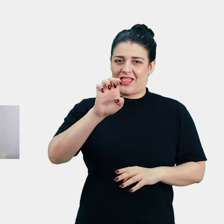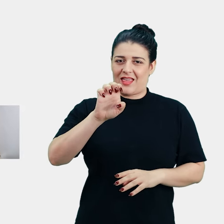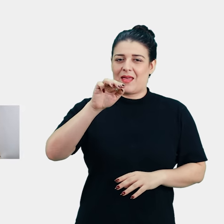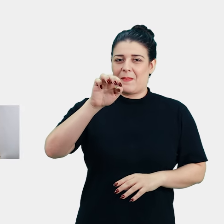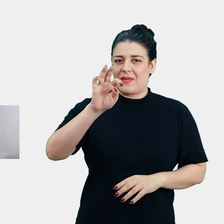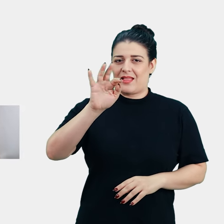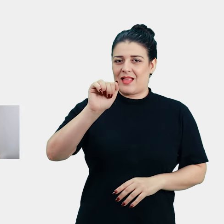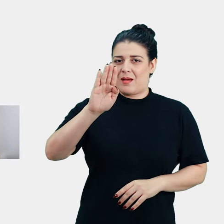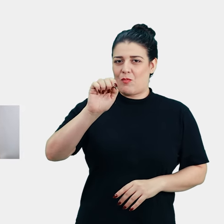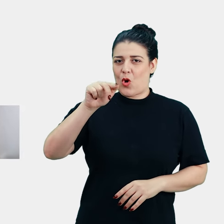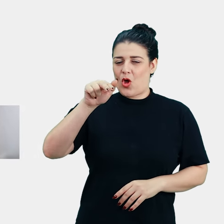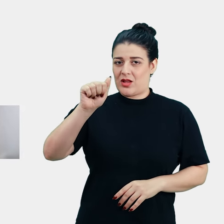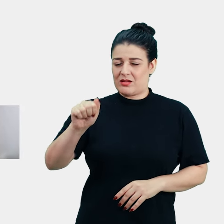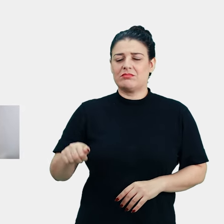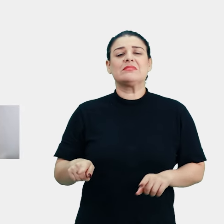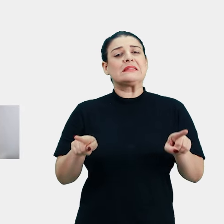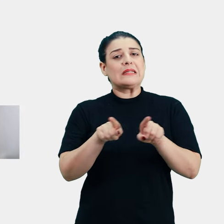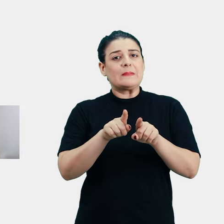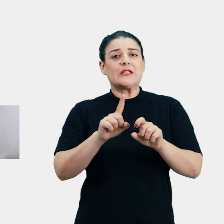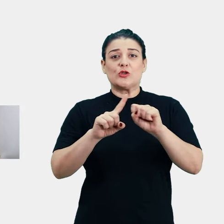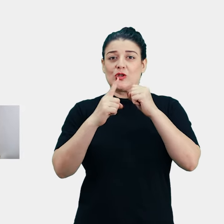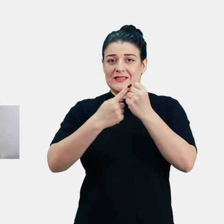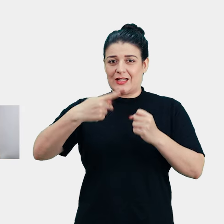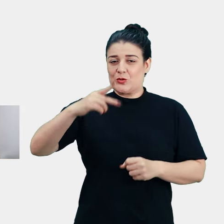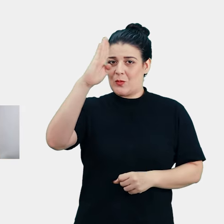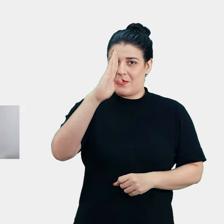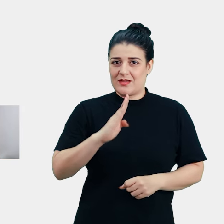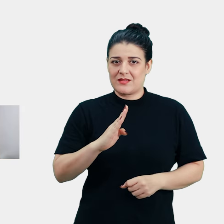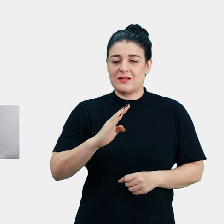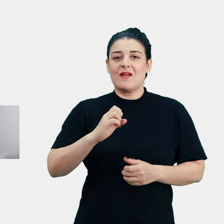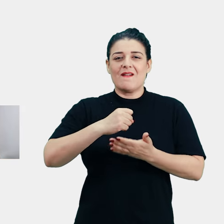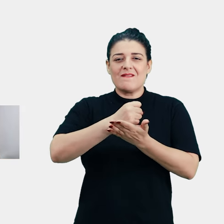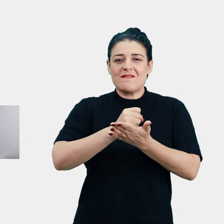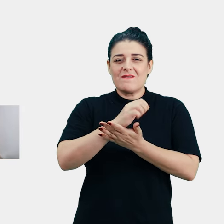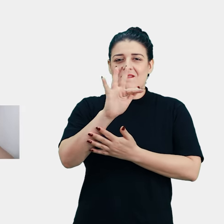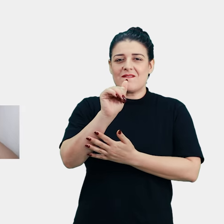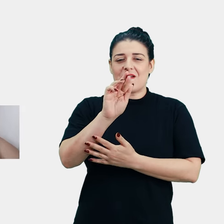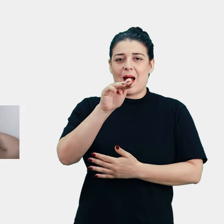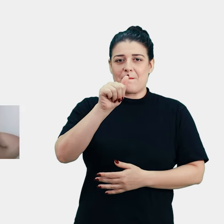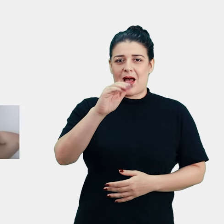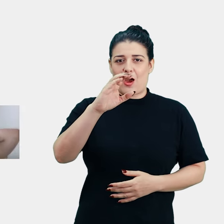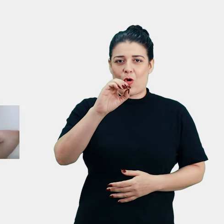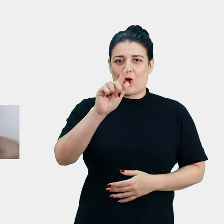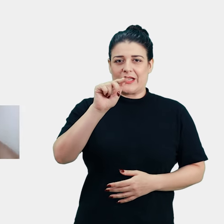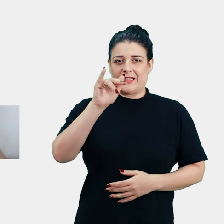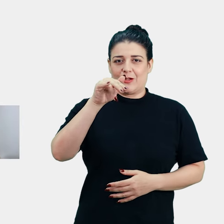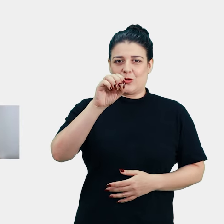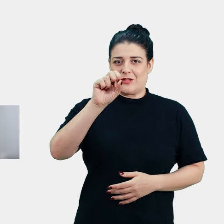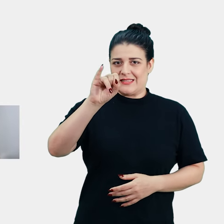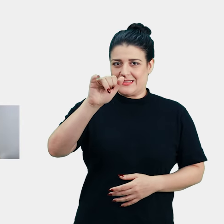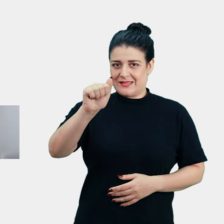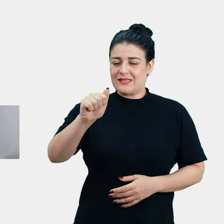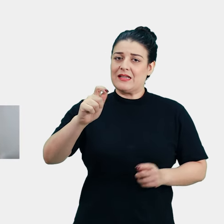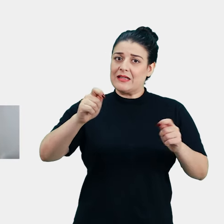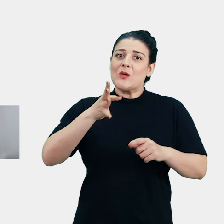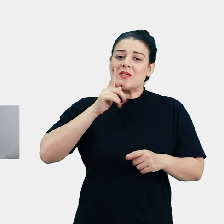Temos também a Sociedade Brasileira, pessoal, de Farmacognosia, para quem quer conhecer mais um pouco desse mundo,